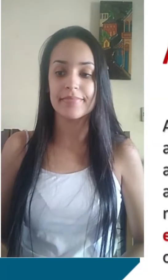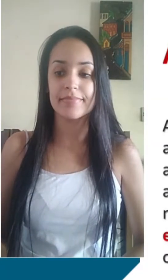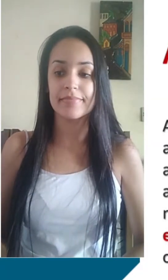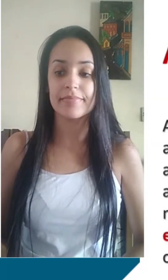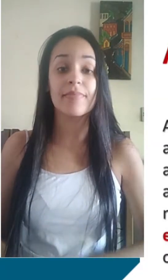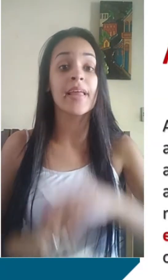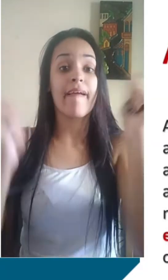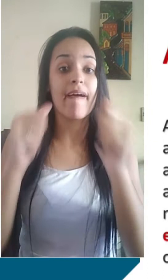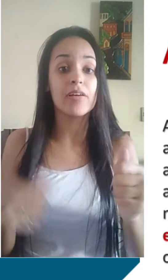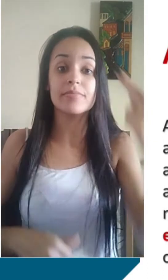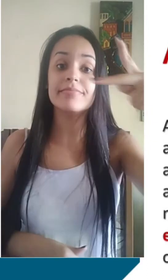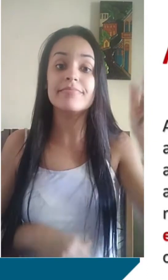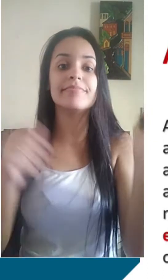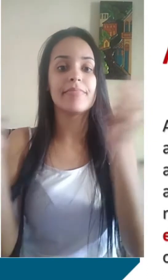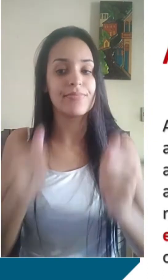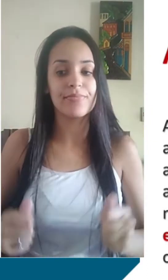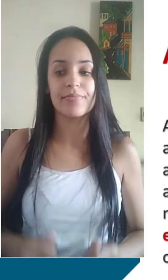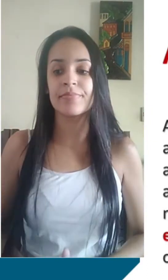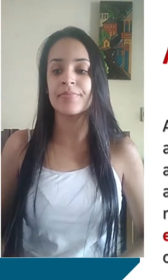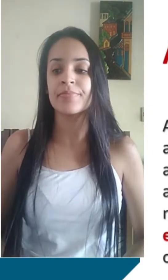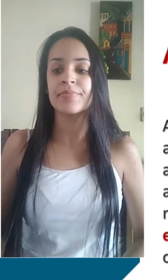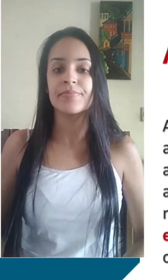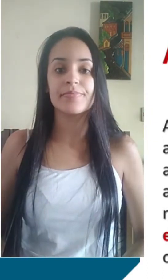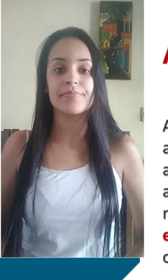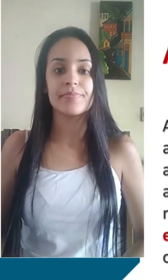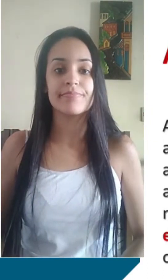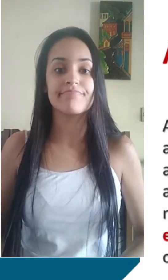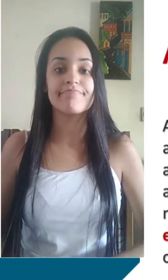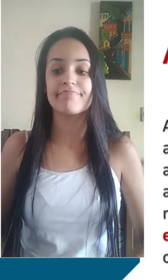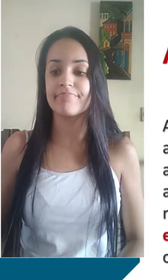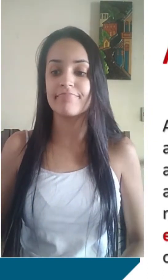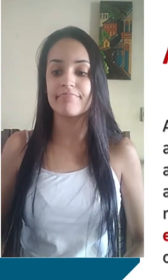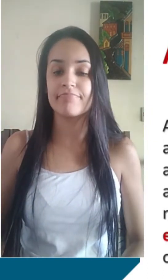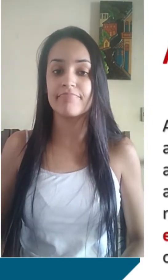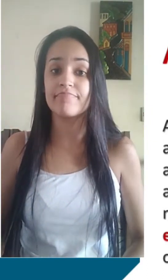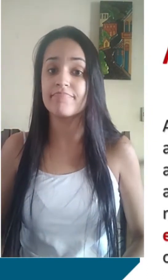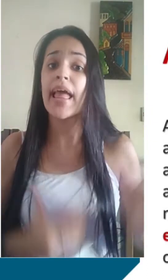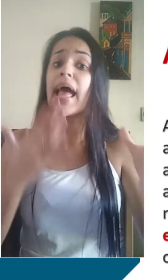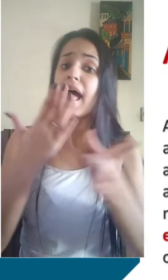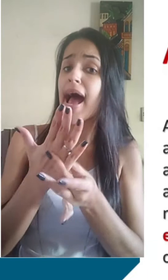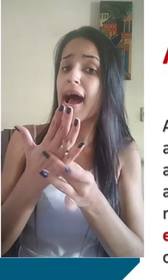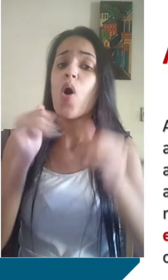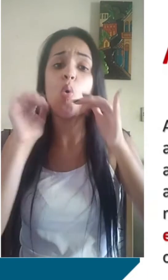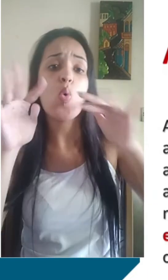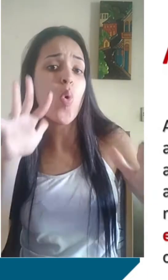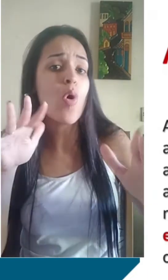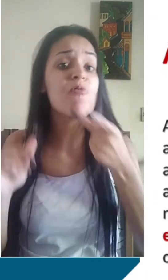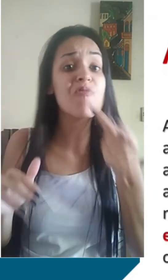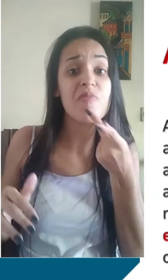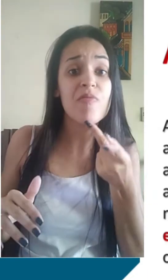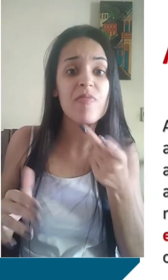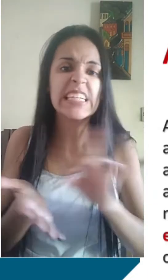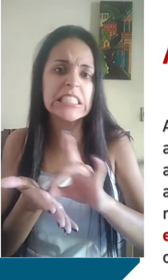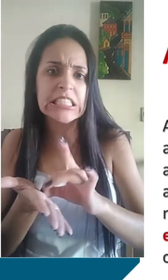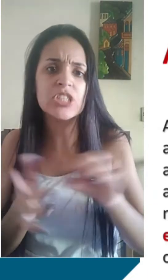A arte pela arte. Enquanto o realismo e o naturalismo se preocupavam com as questões sociais,